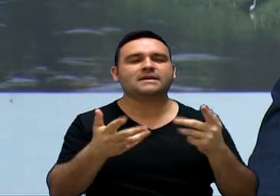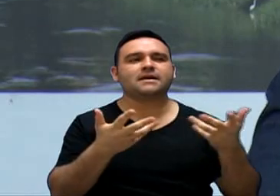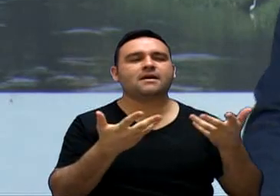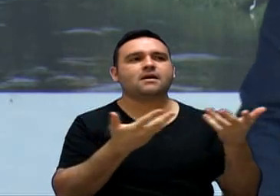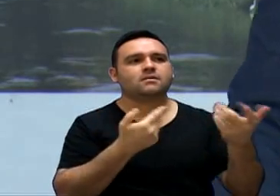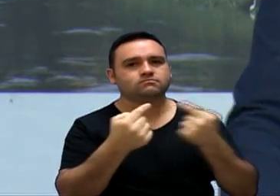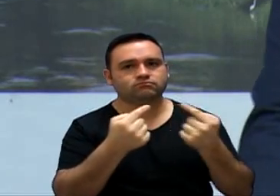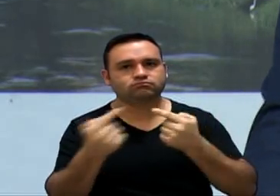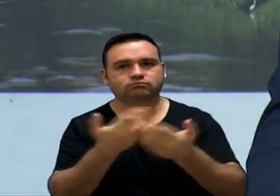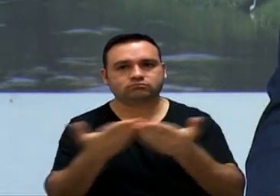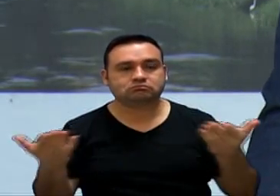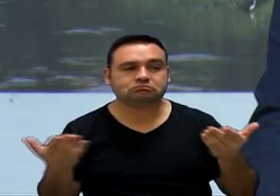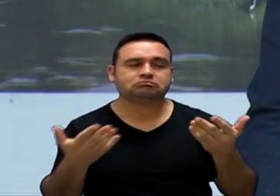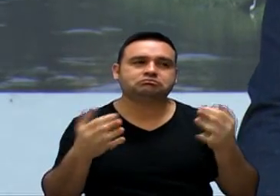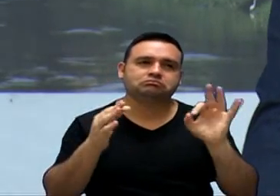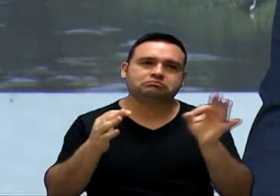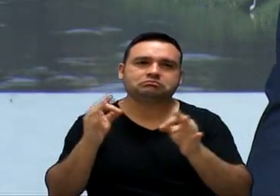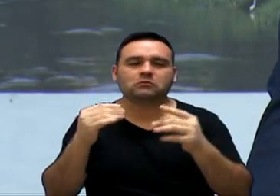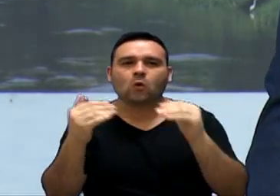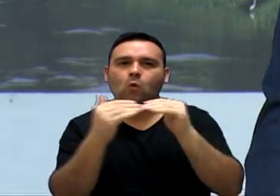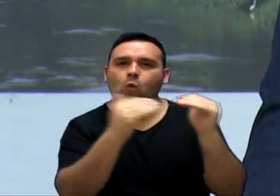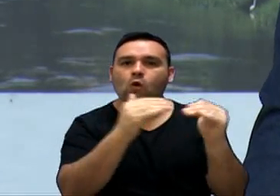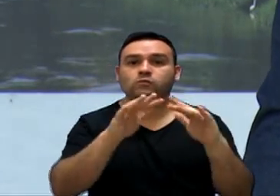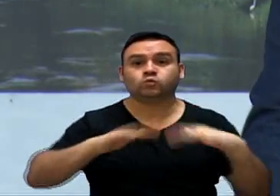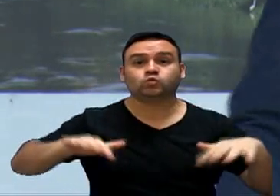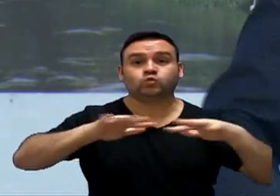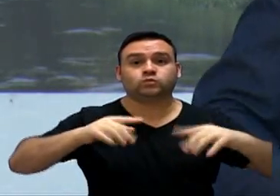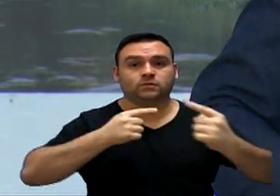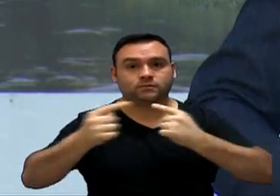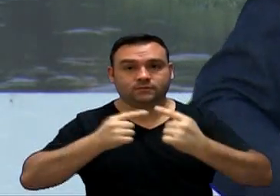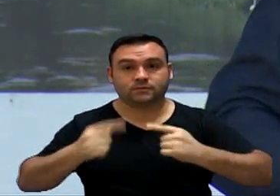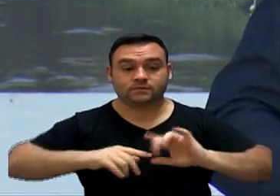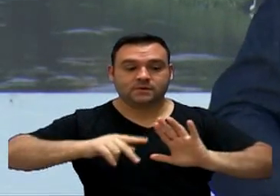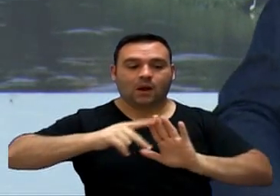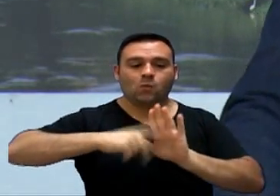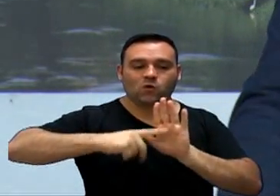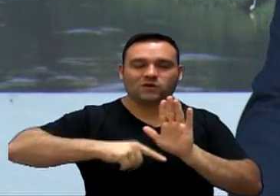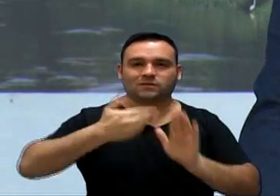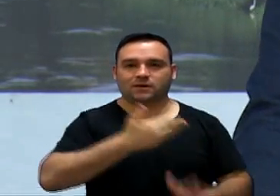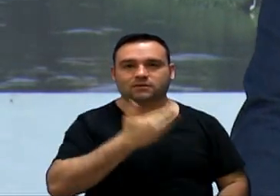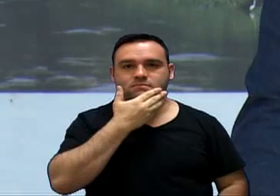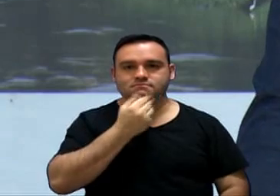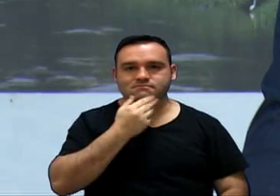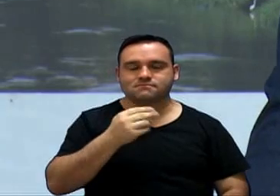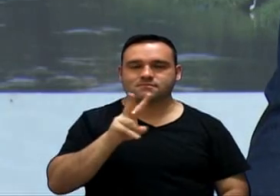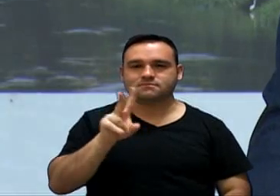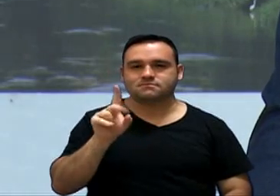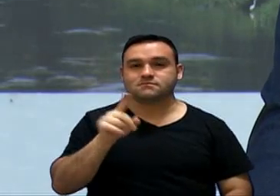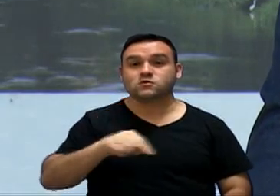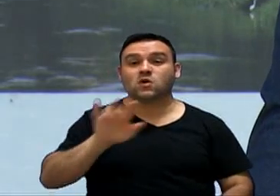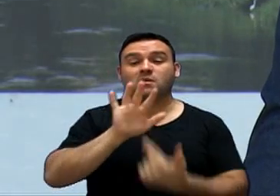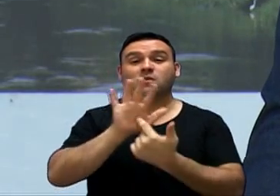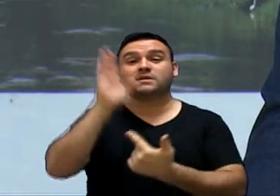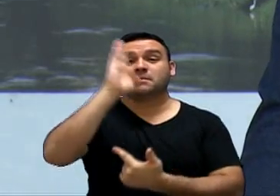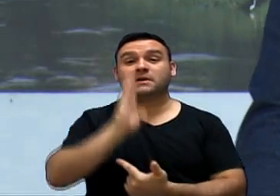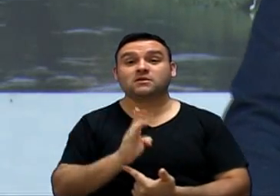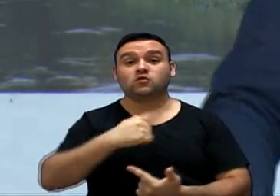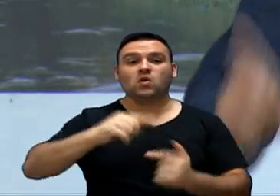os nobres vereadores, andei conversando com todos, esse projeto nós precisamos mostrar para o Brasil e